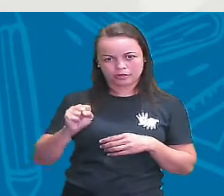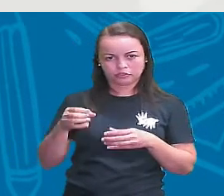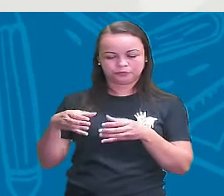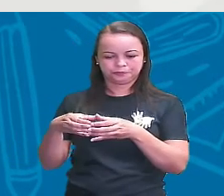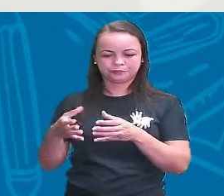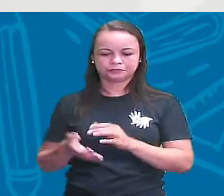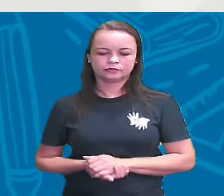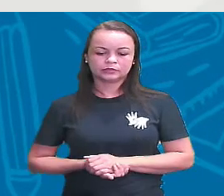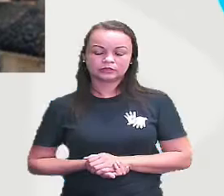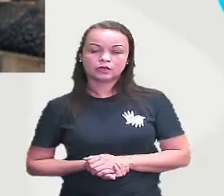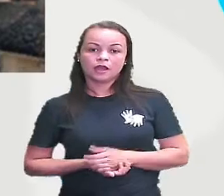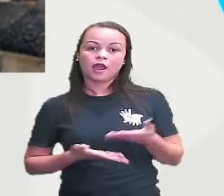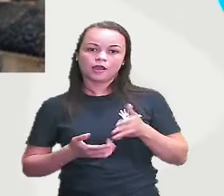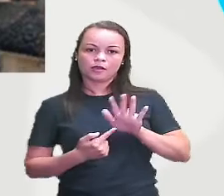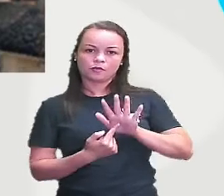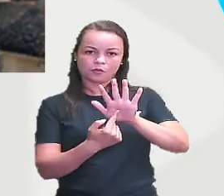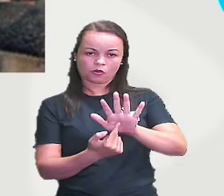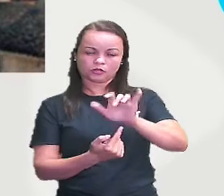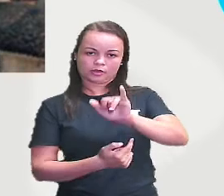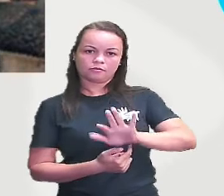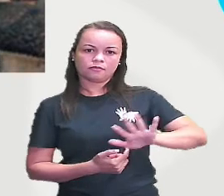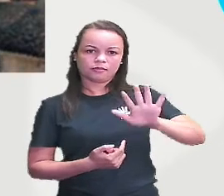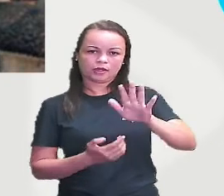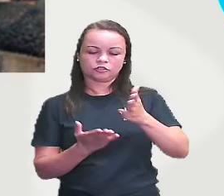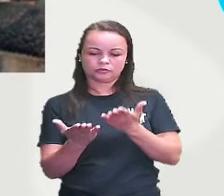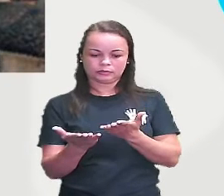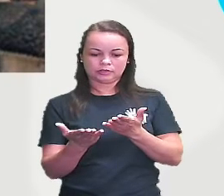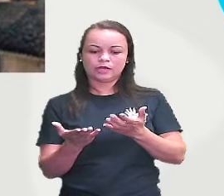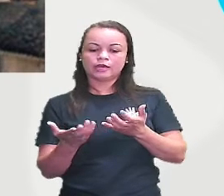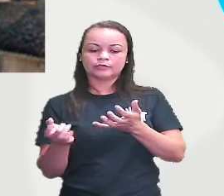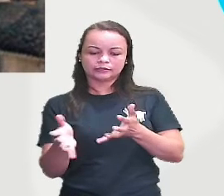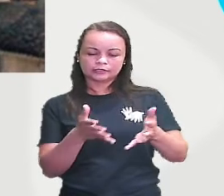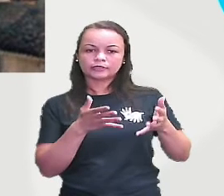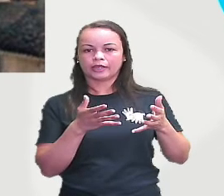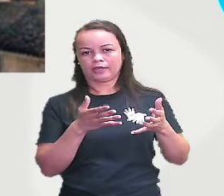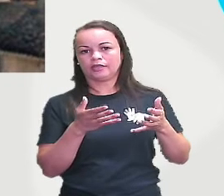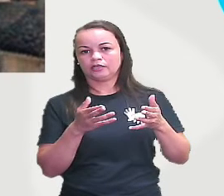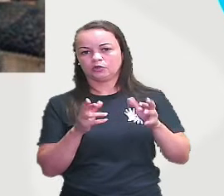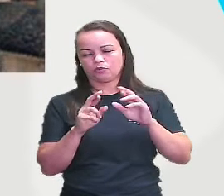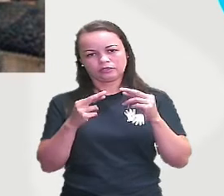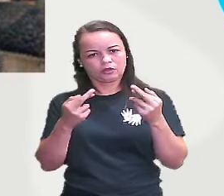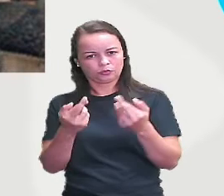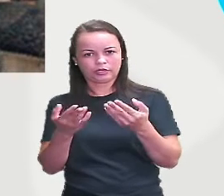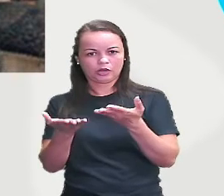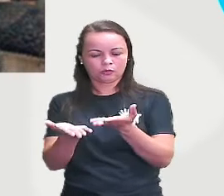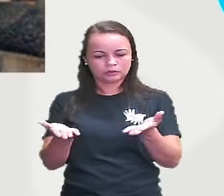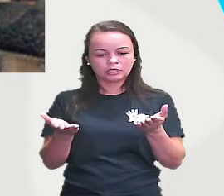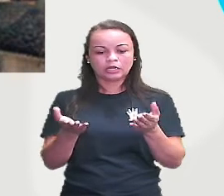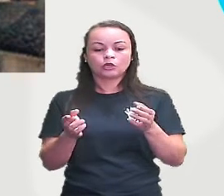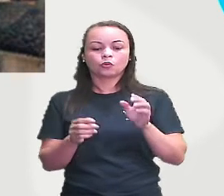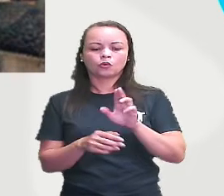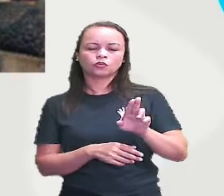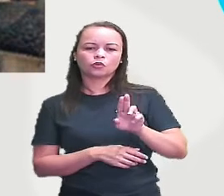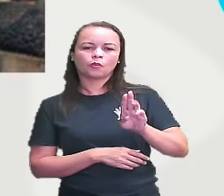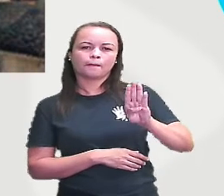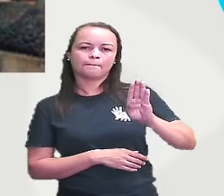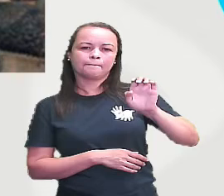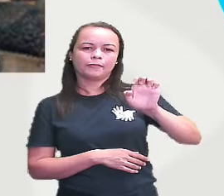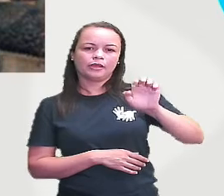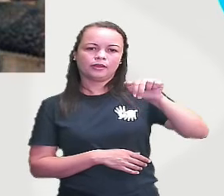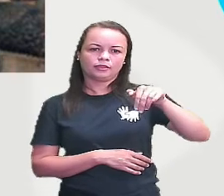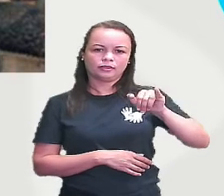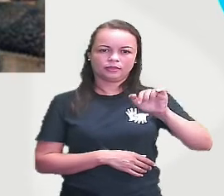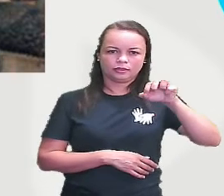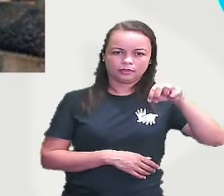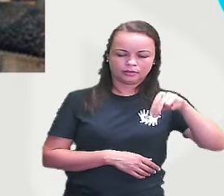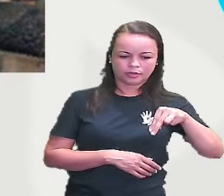Essa imagem representa uma cerimônia dos povos iorubás, né? Uma cerimônia no Benin. Benin é um local em